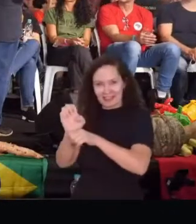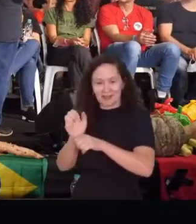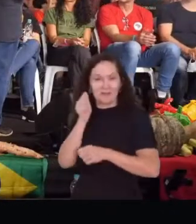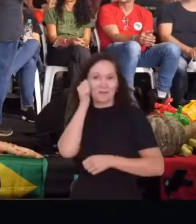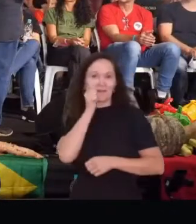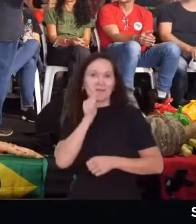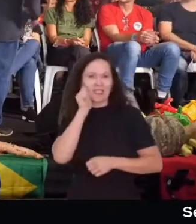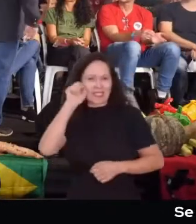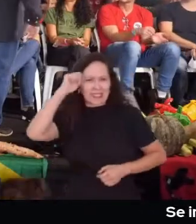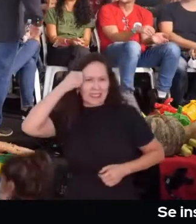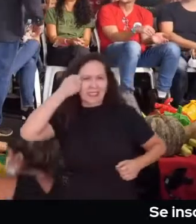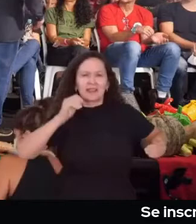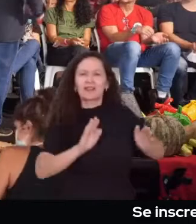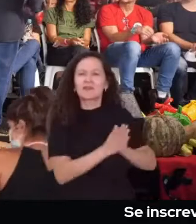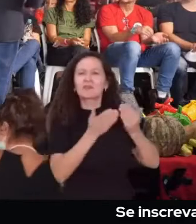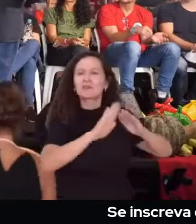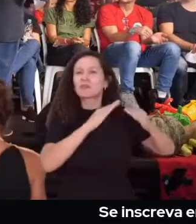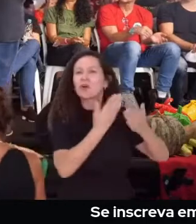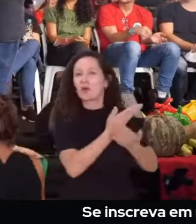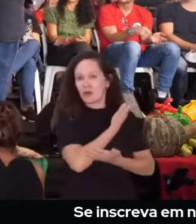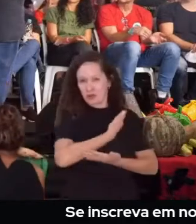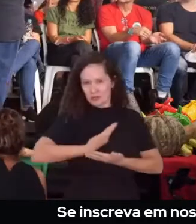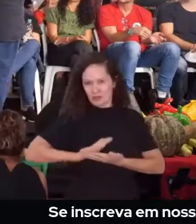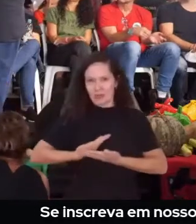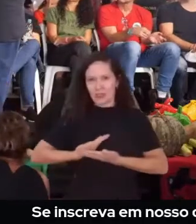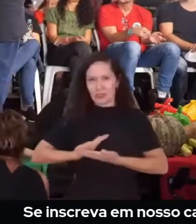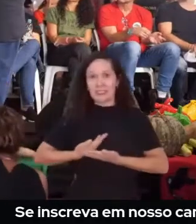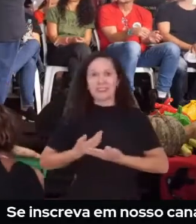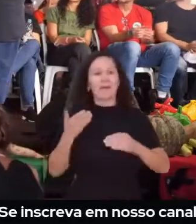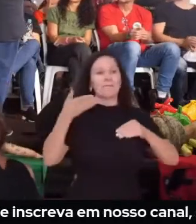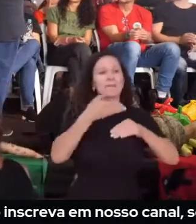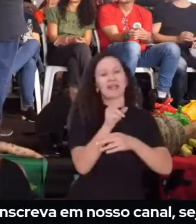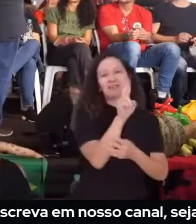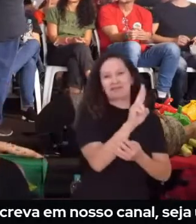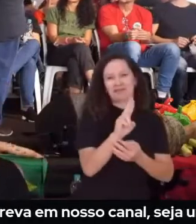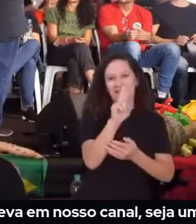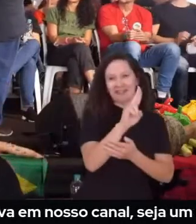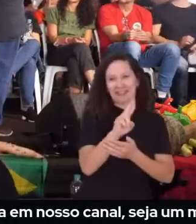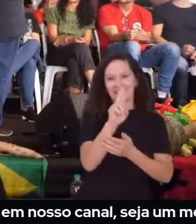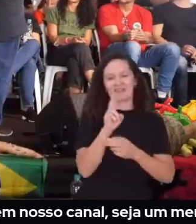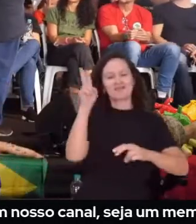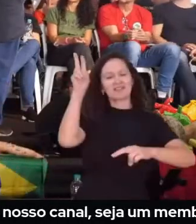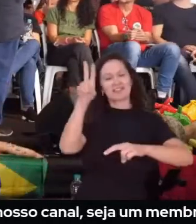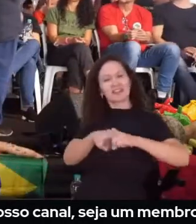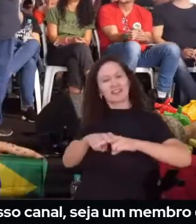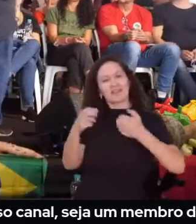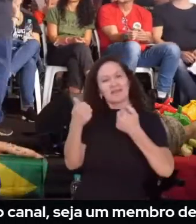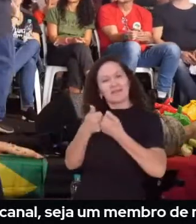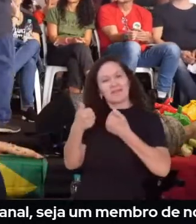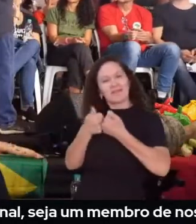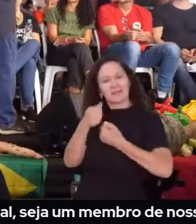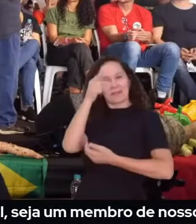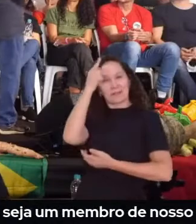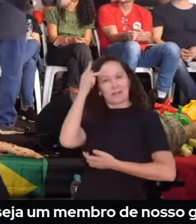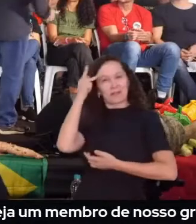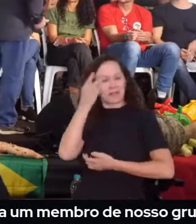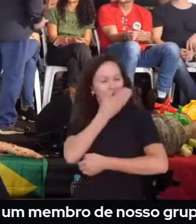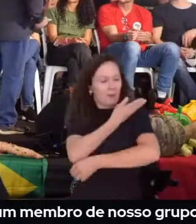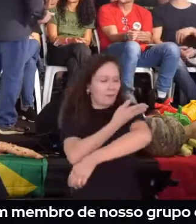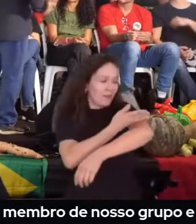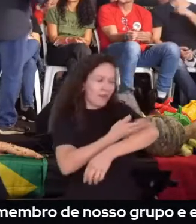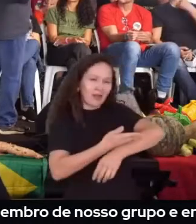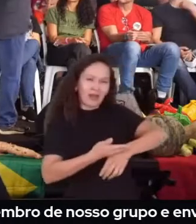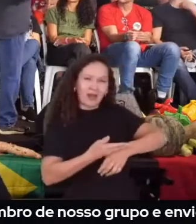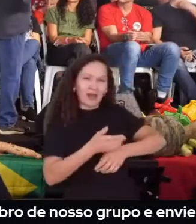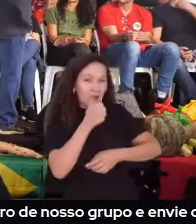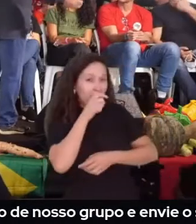públicas, que iam para a universidade, e ao sentar ao lado de uma pessoa branca, que o pai podia pagar a